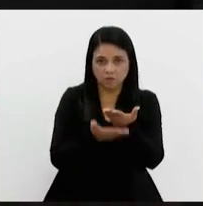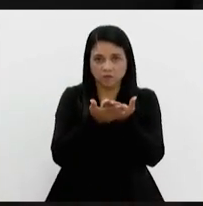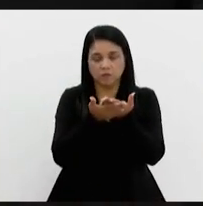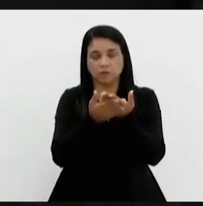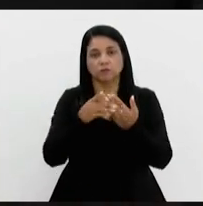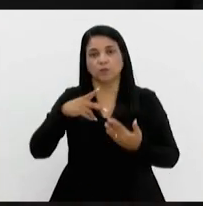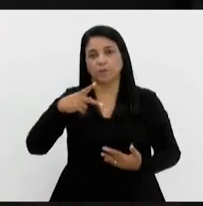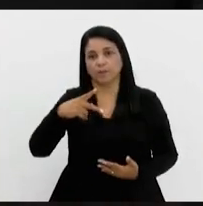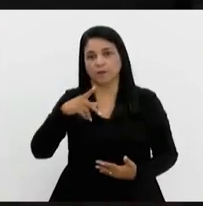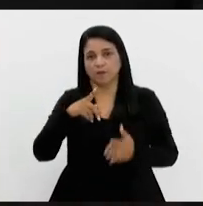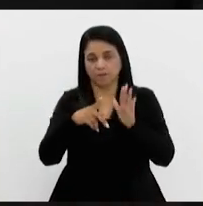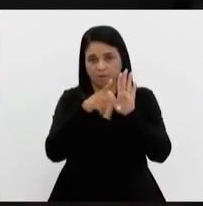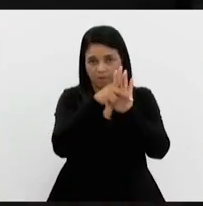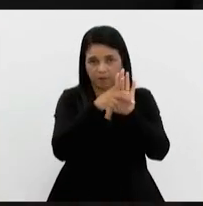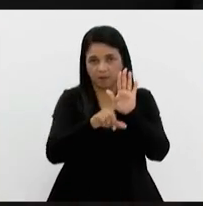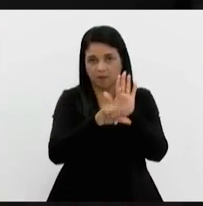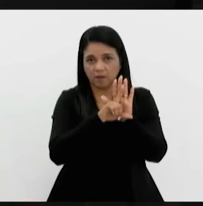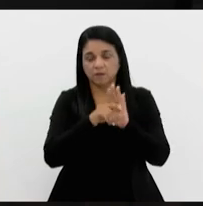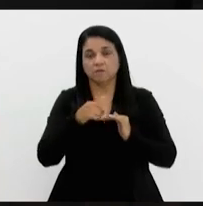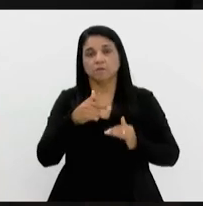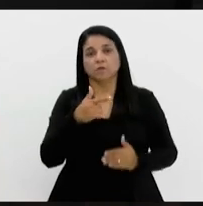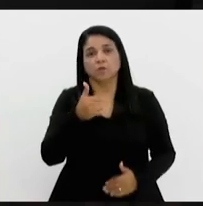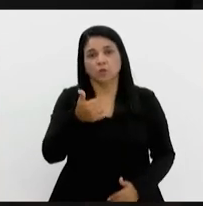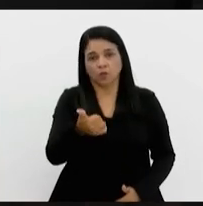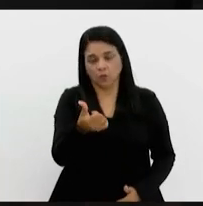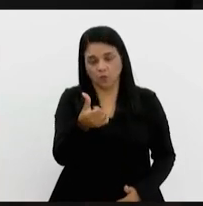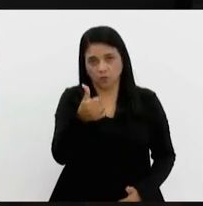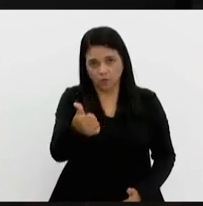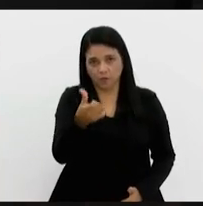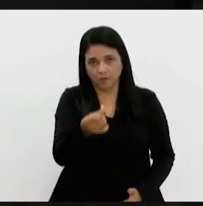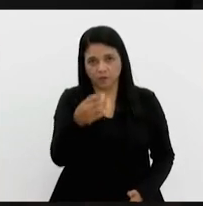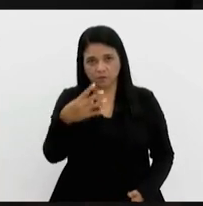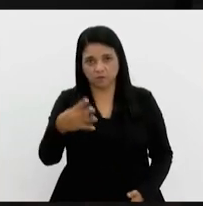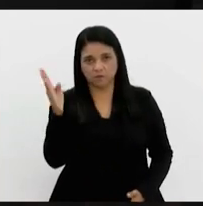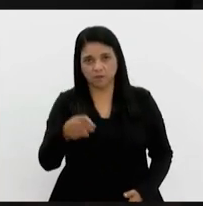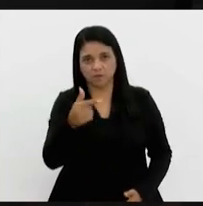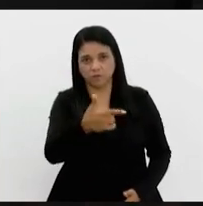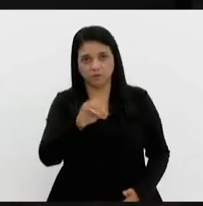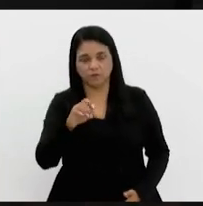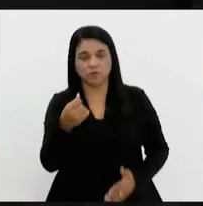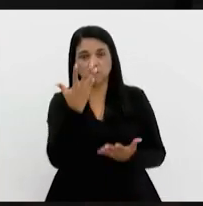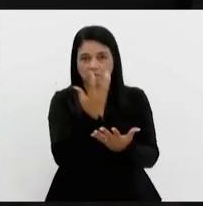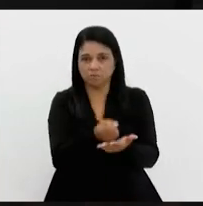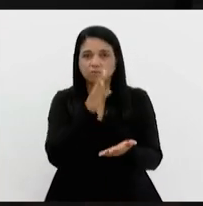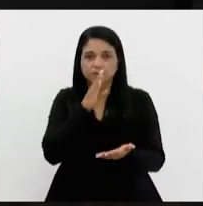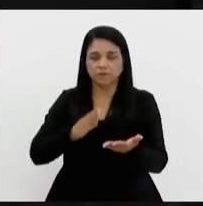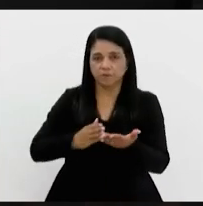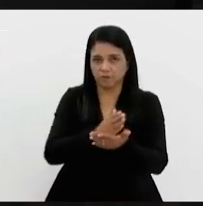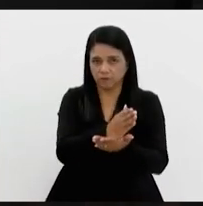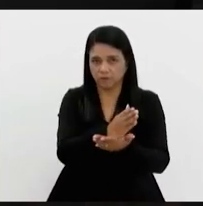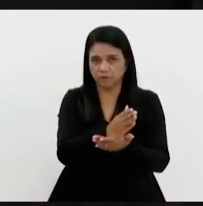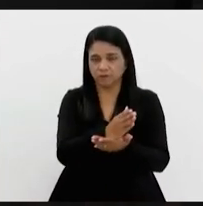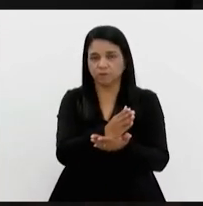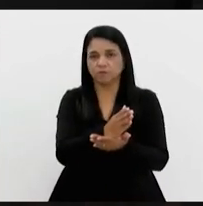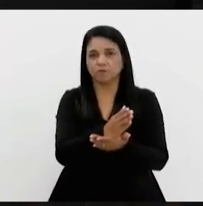PL 1630/23, deputado Brazão. Senhores que aprovam, permaneçam como estão.